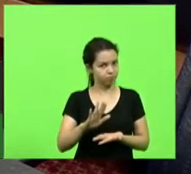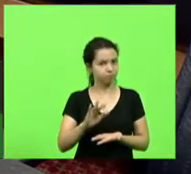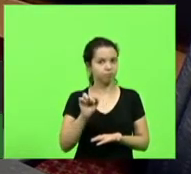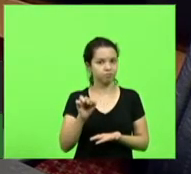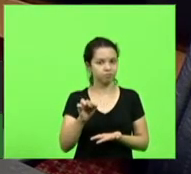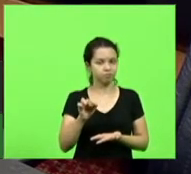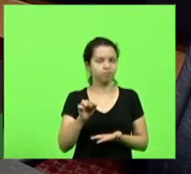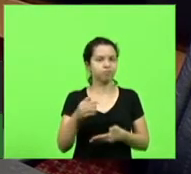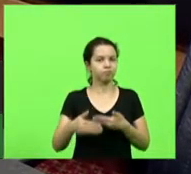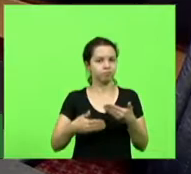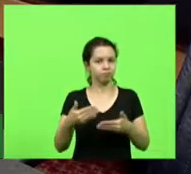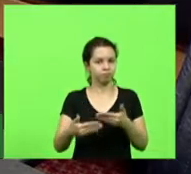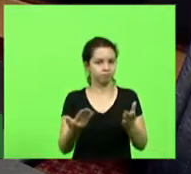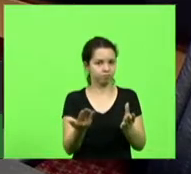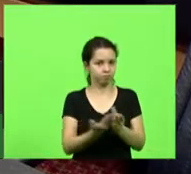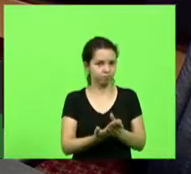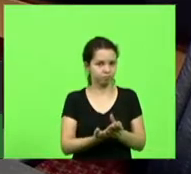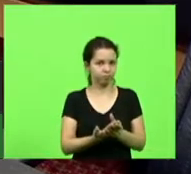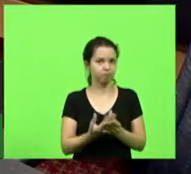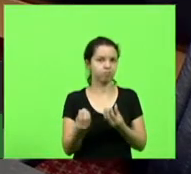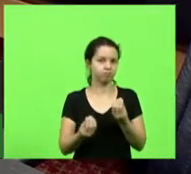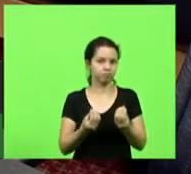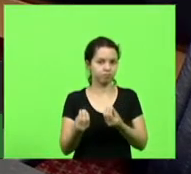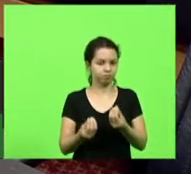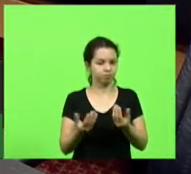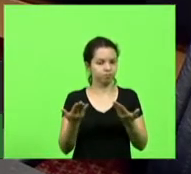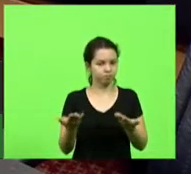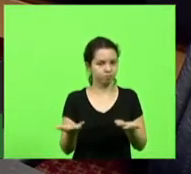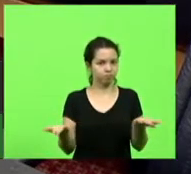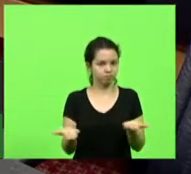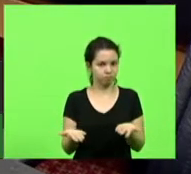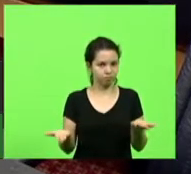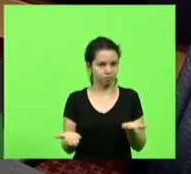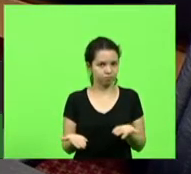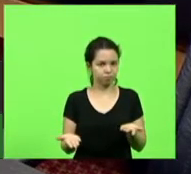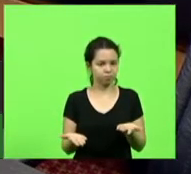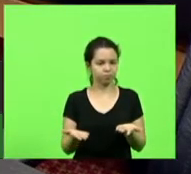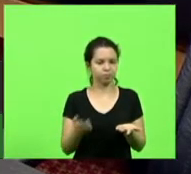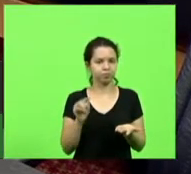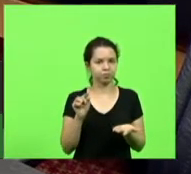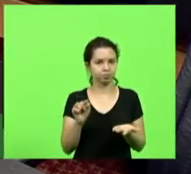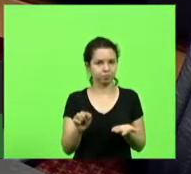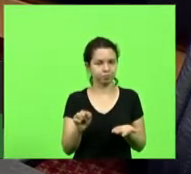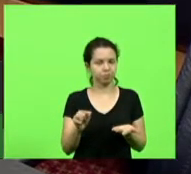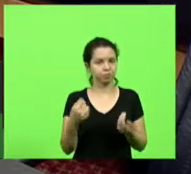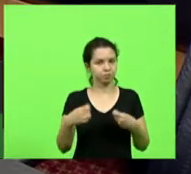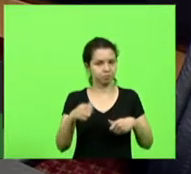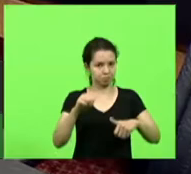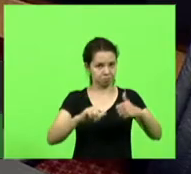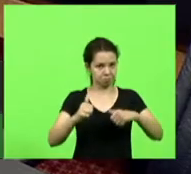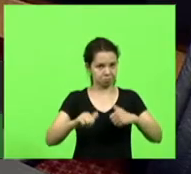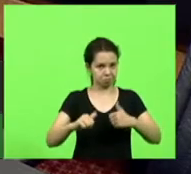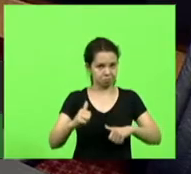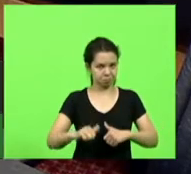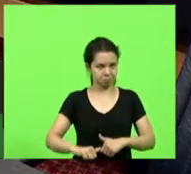processo, da forma como ele se encontra, no tocante aí